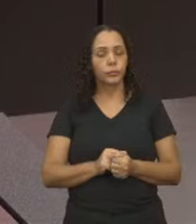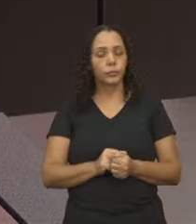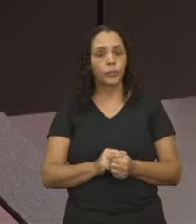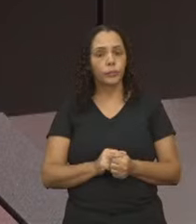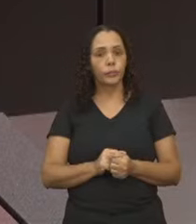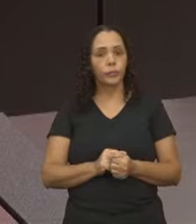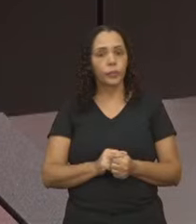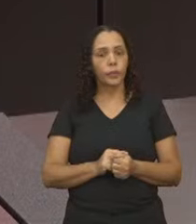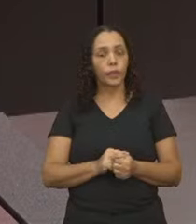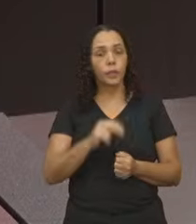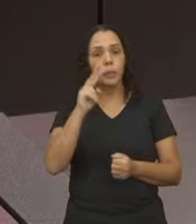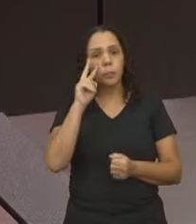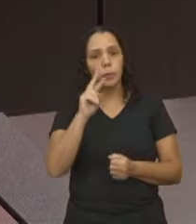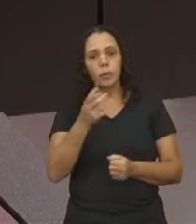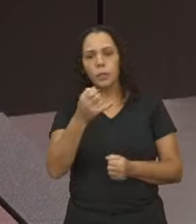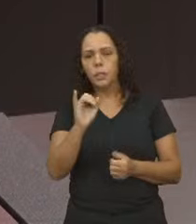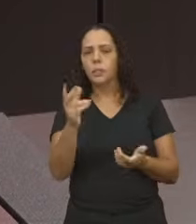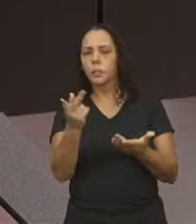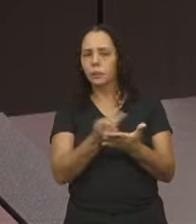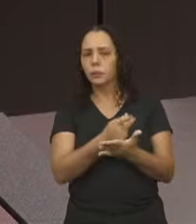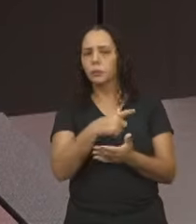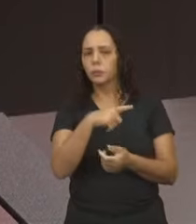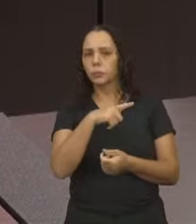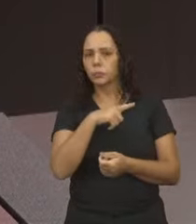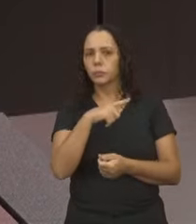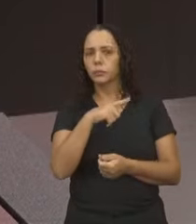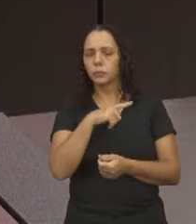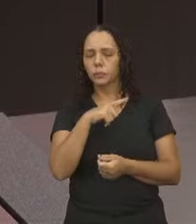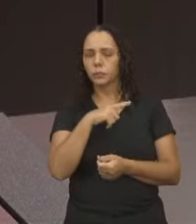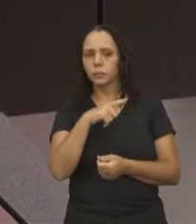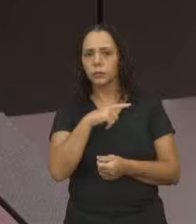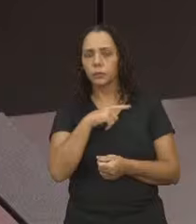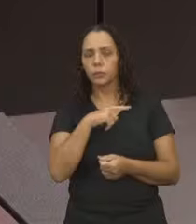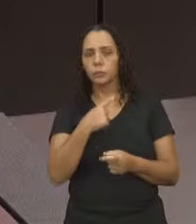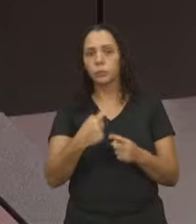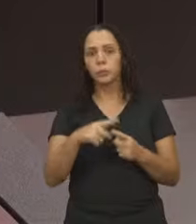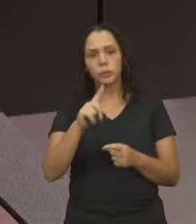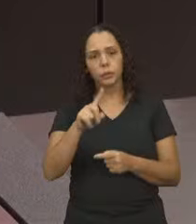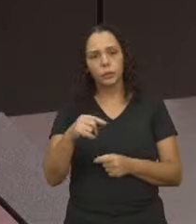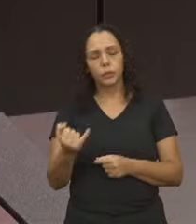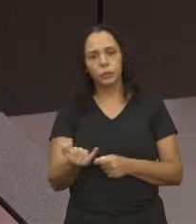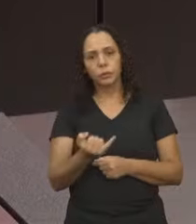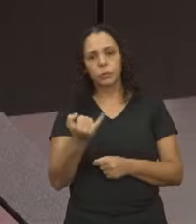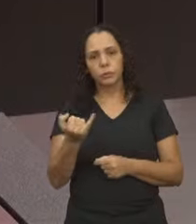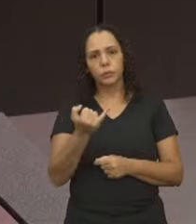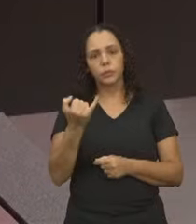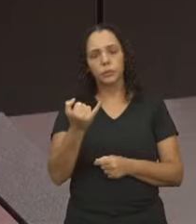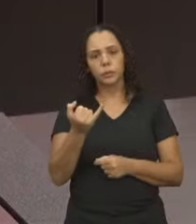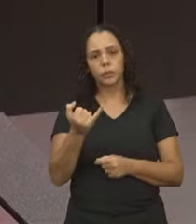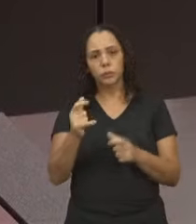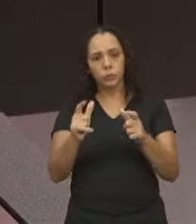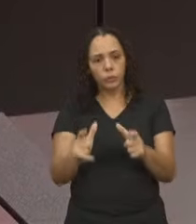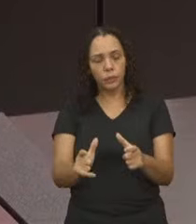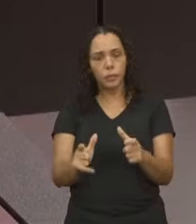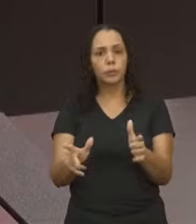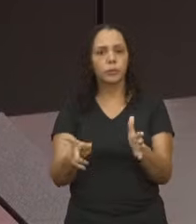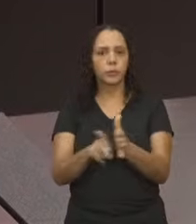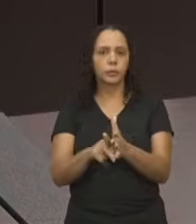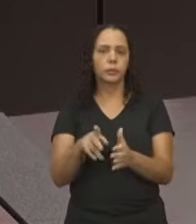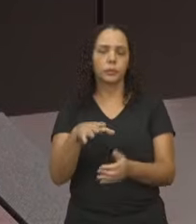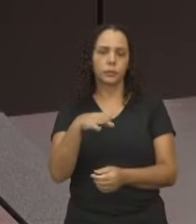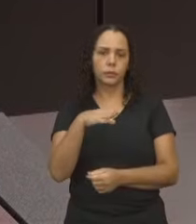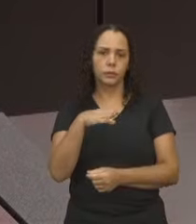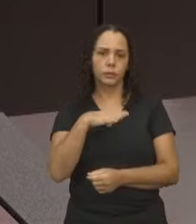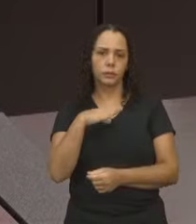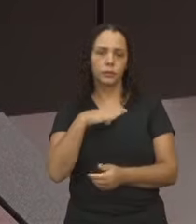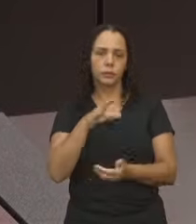seja revista, se for de fato essa parte tão importante para a cidade de Jacareí. Então, sou